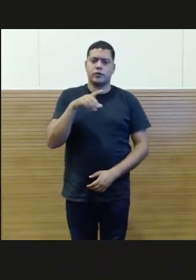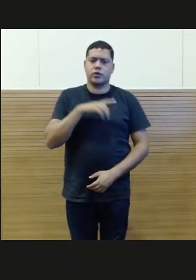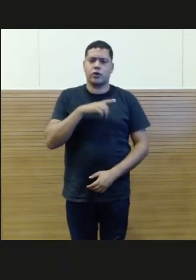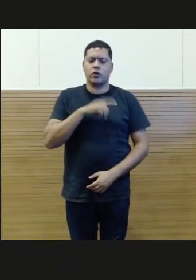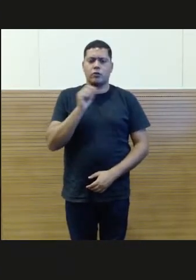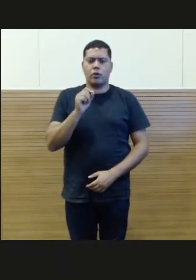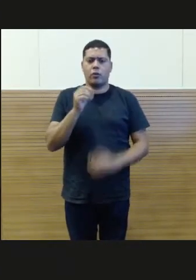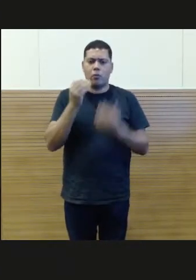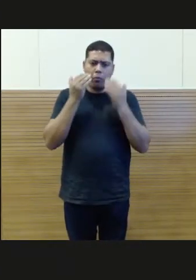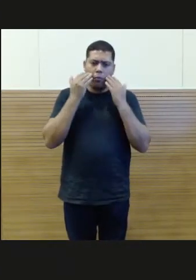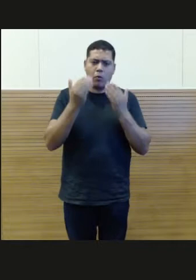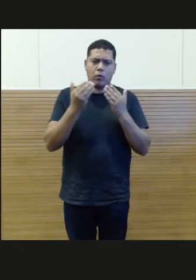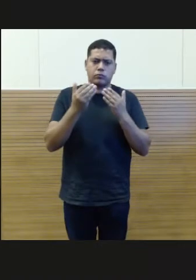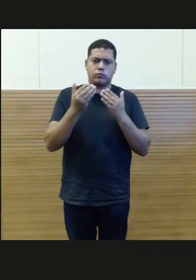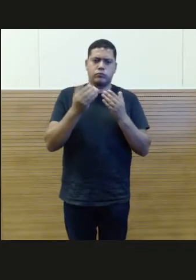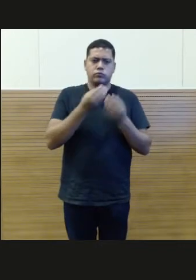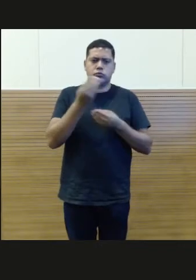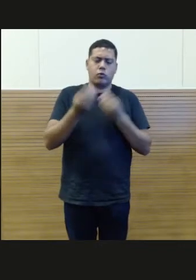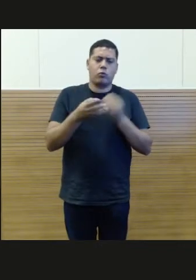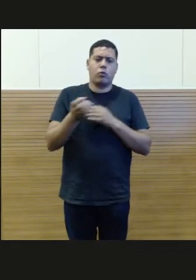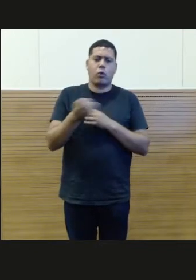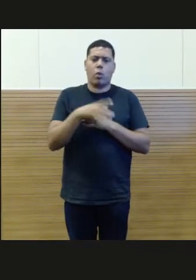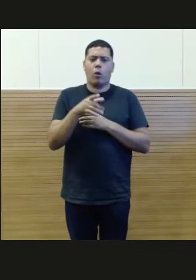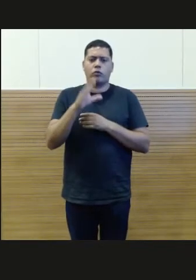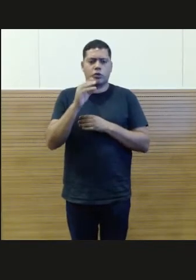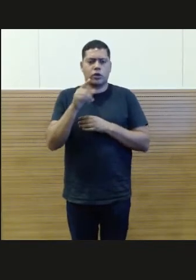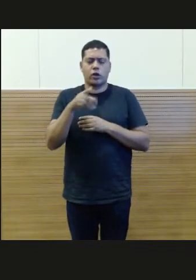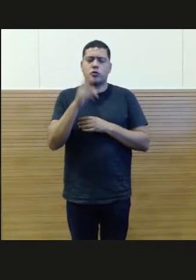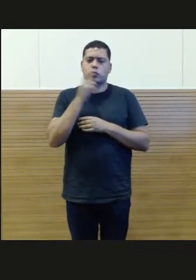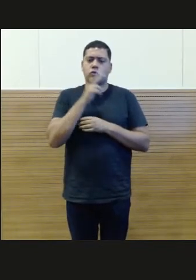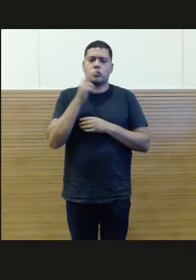health mostra o escopo da nova ciência de nutrição,